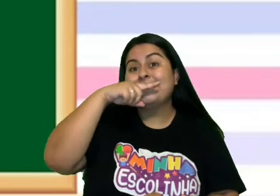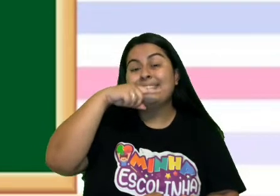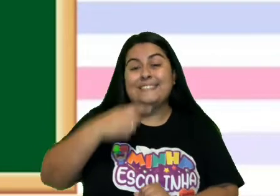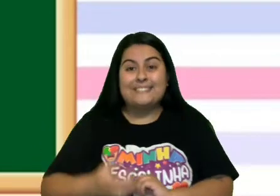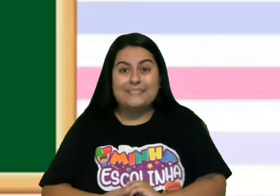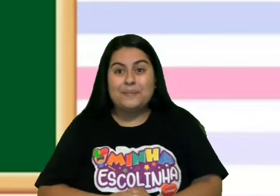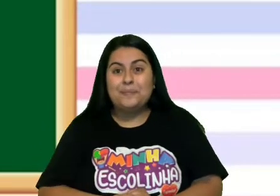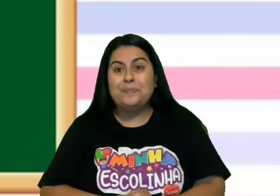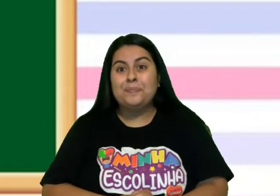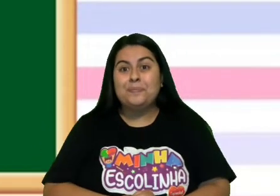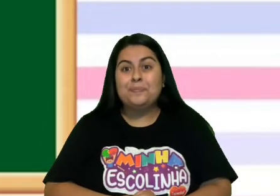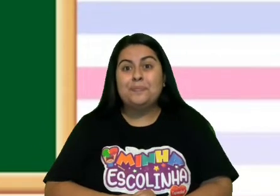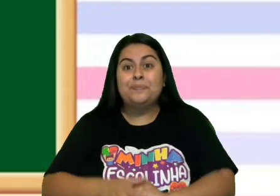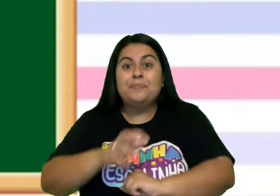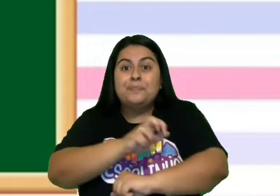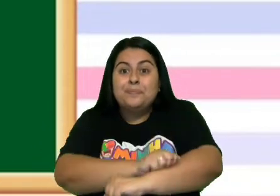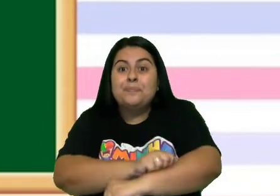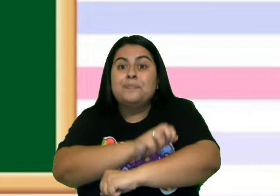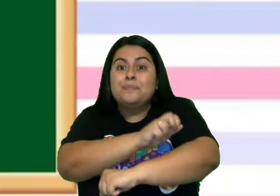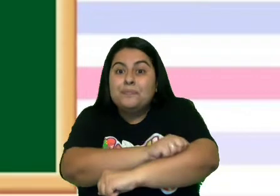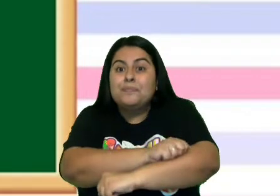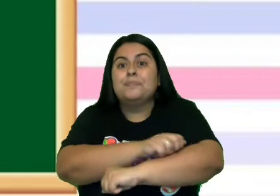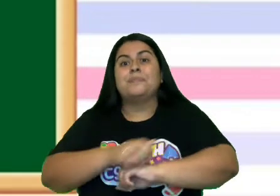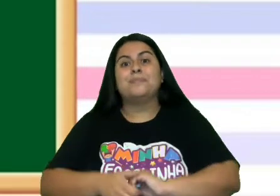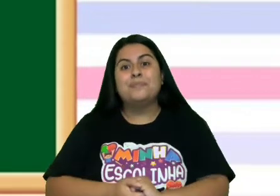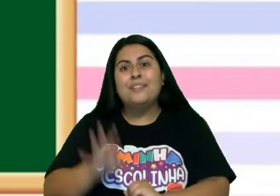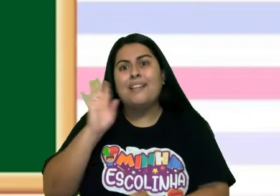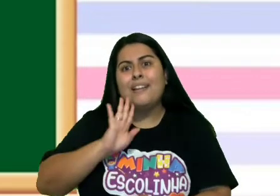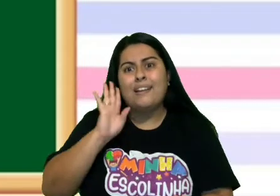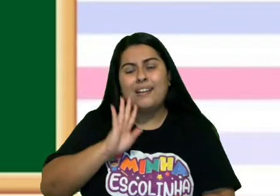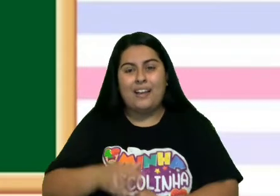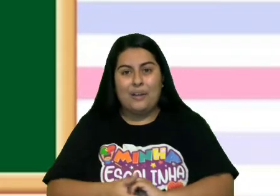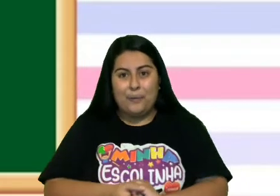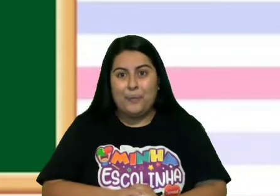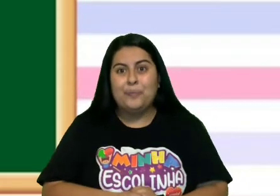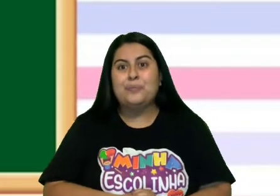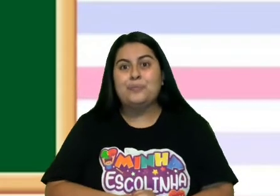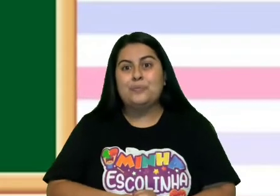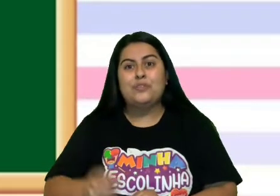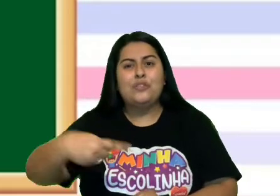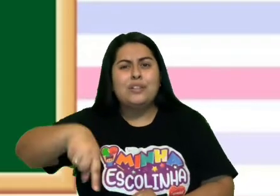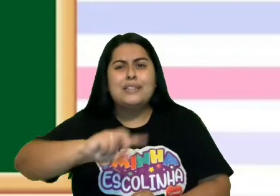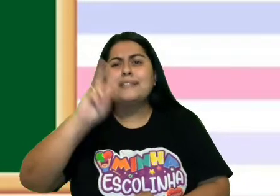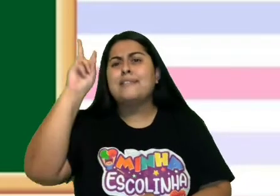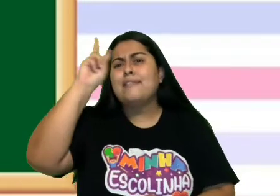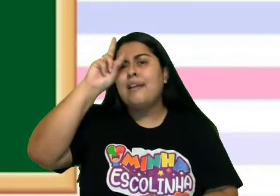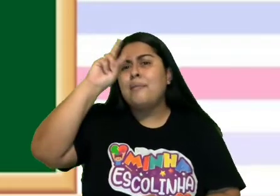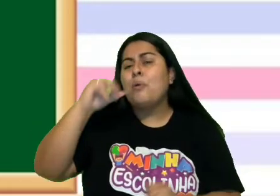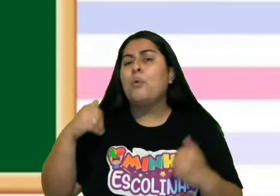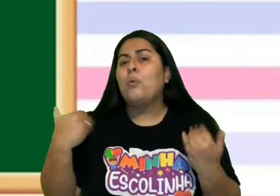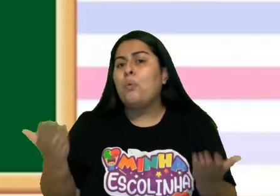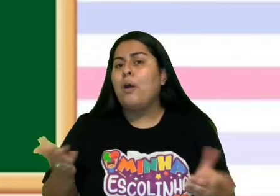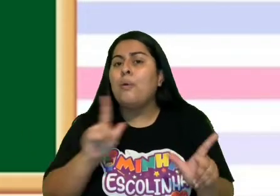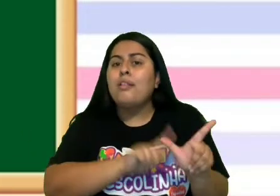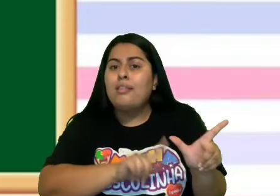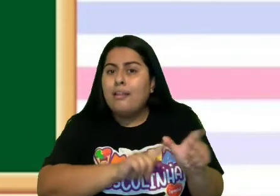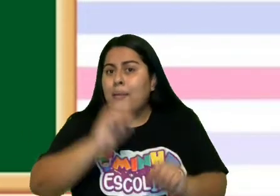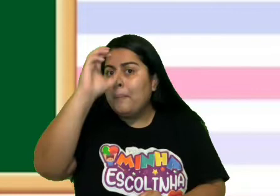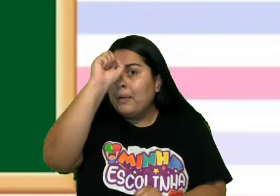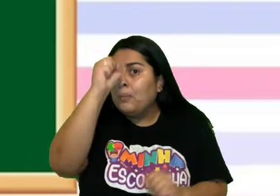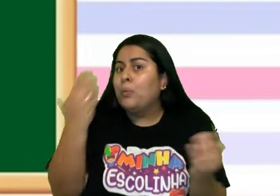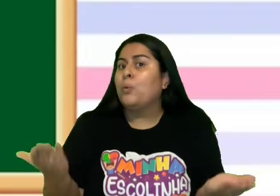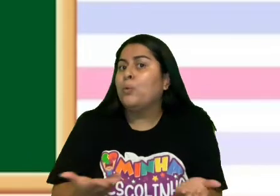Esponja Que legal! Vocês lembram que letra